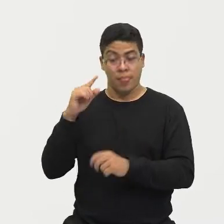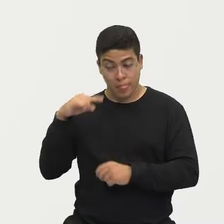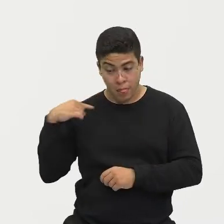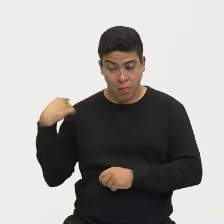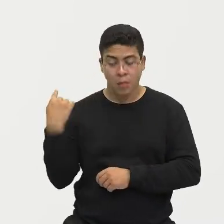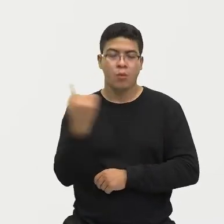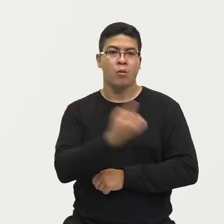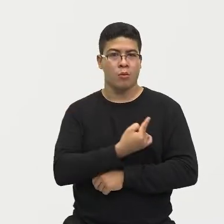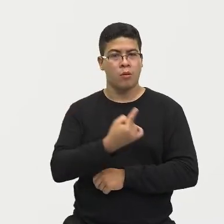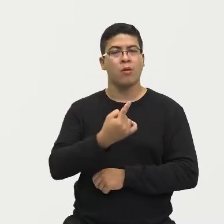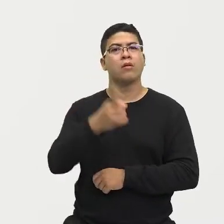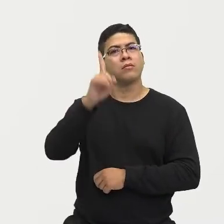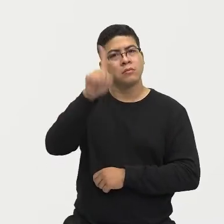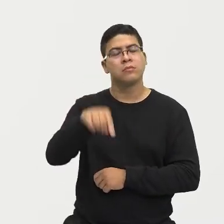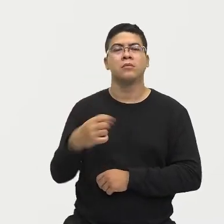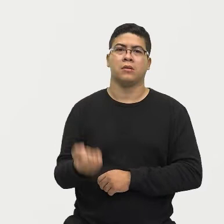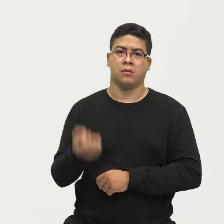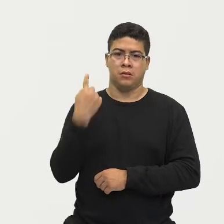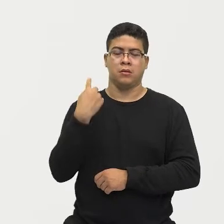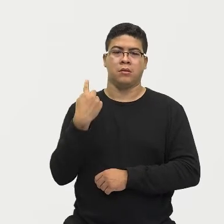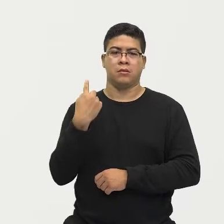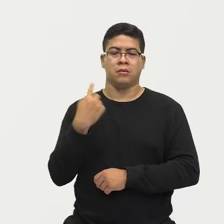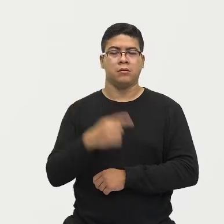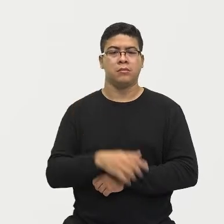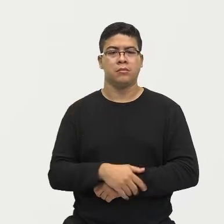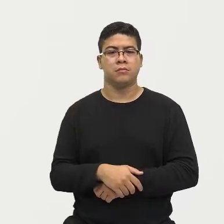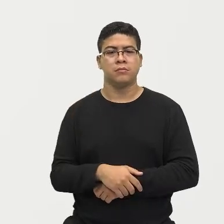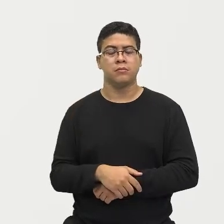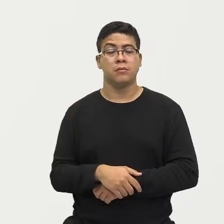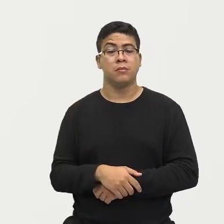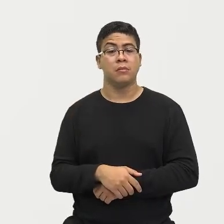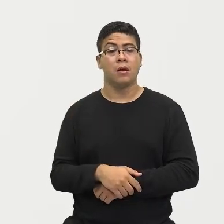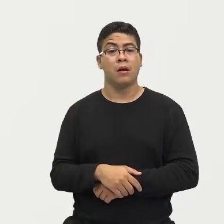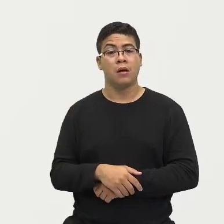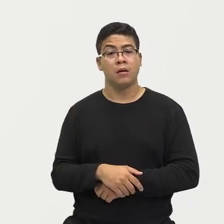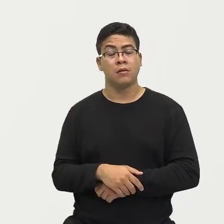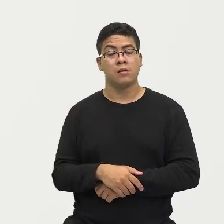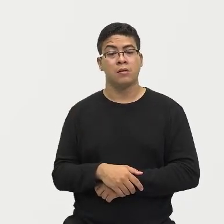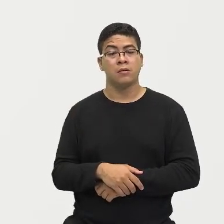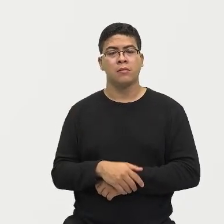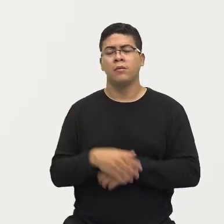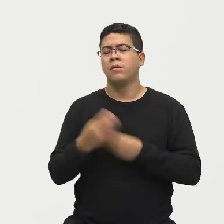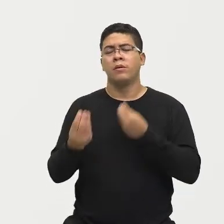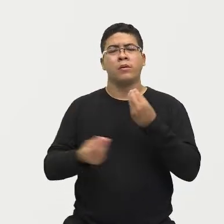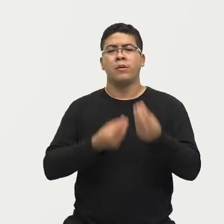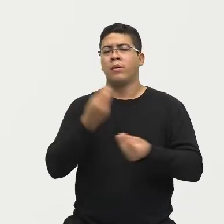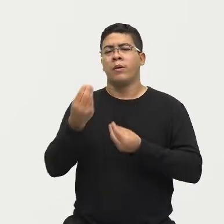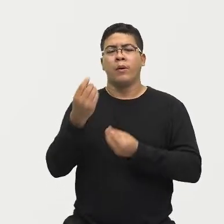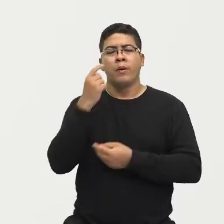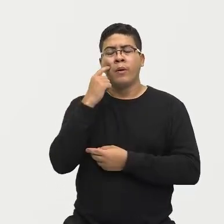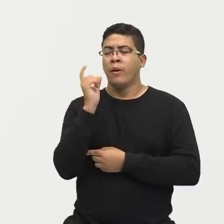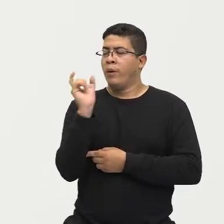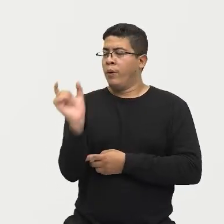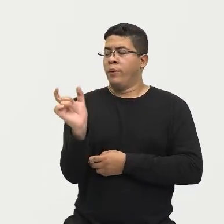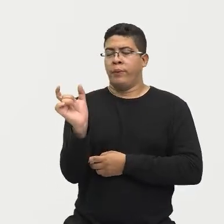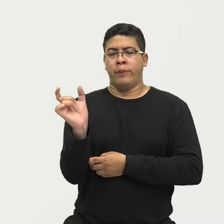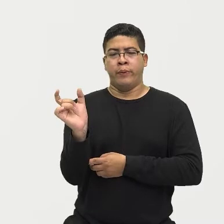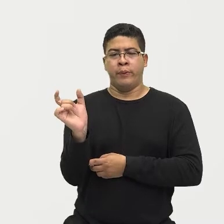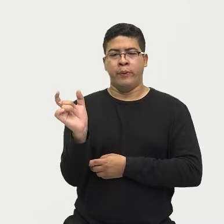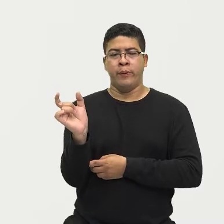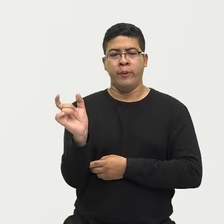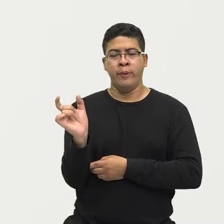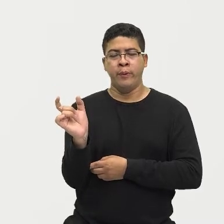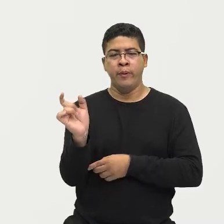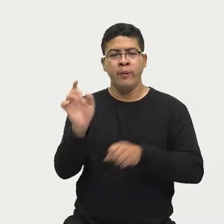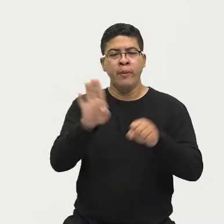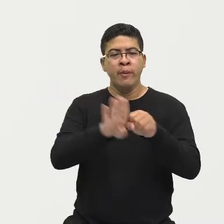mas estranhos, nesse caso aí, realmente, ele é um nome. Mas como eu posso saber assim, fora isso? O